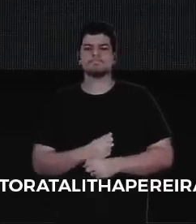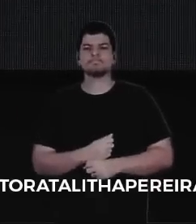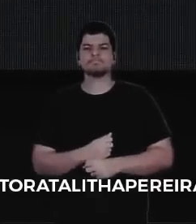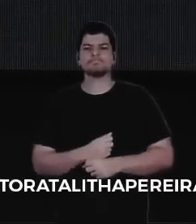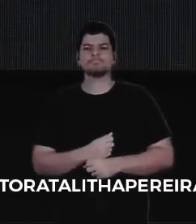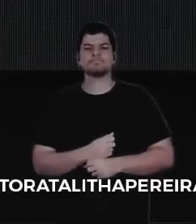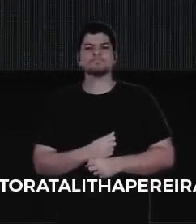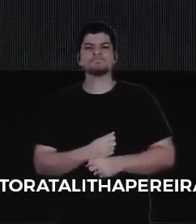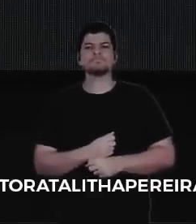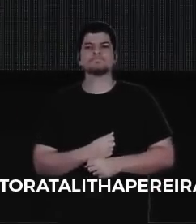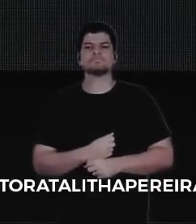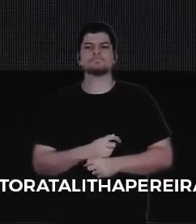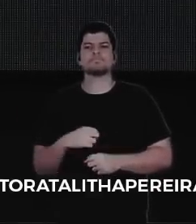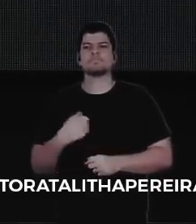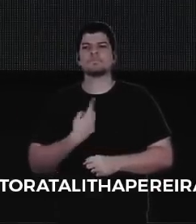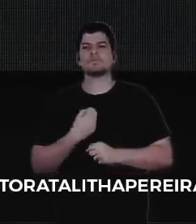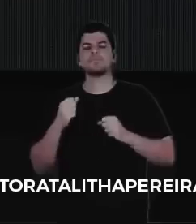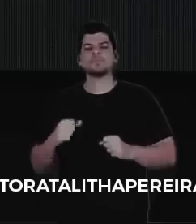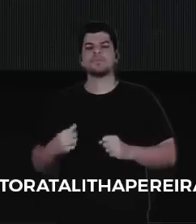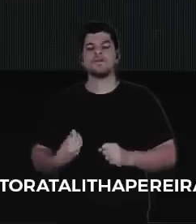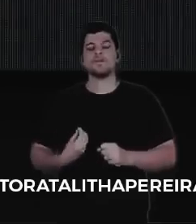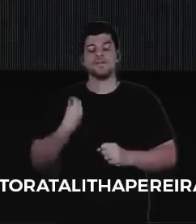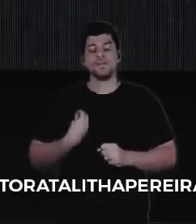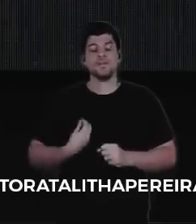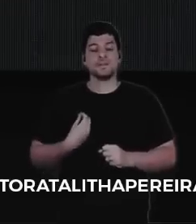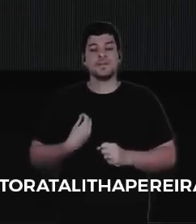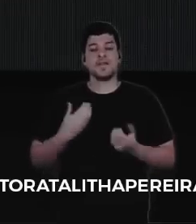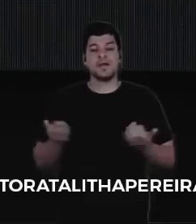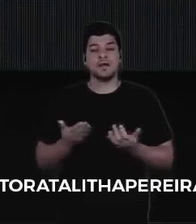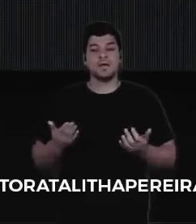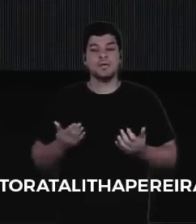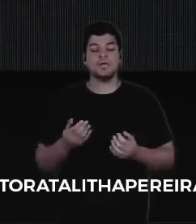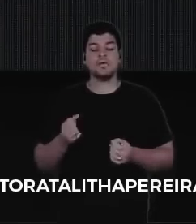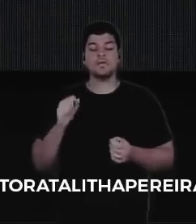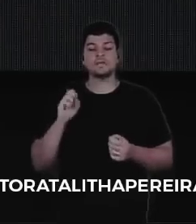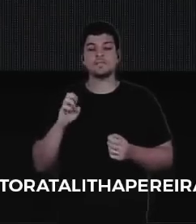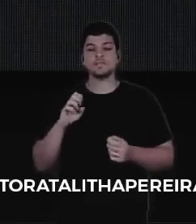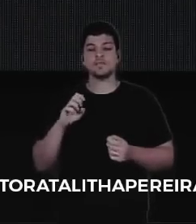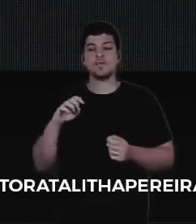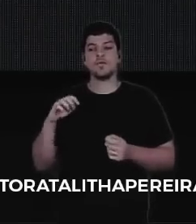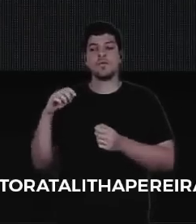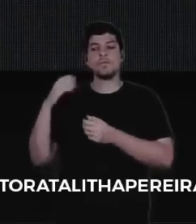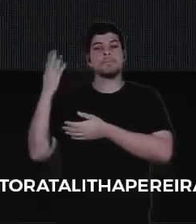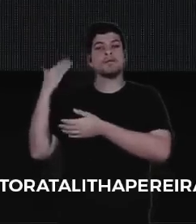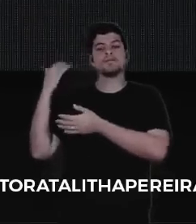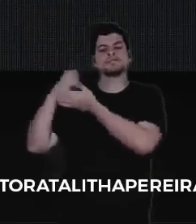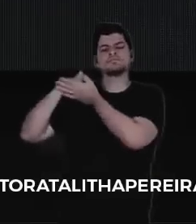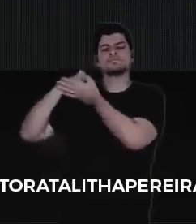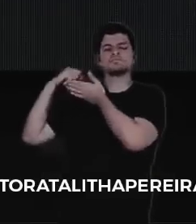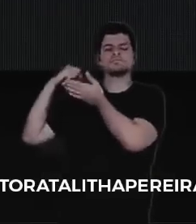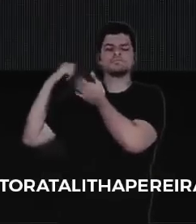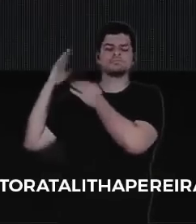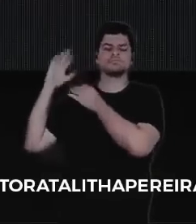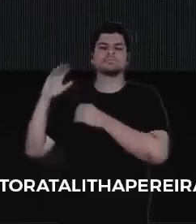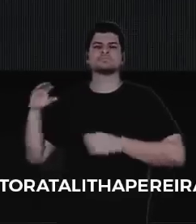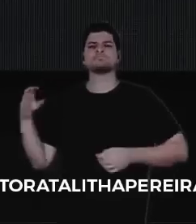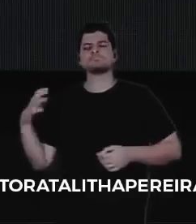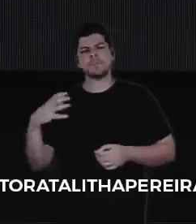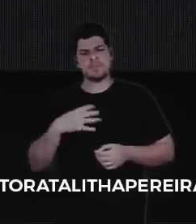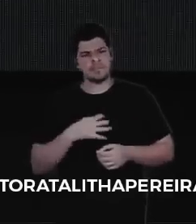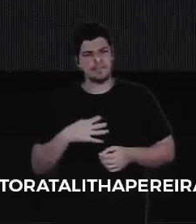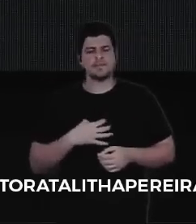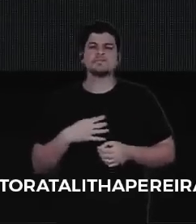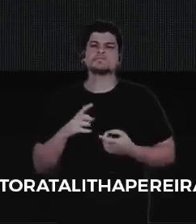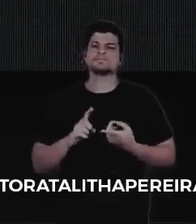Só tem como a gente viver o presente quando a gente liberar o passado. Na área sentimental é a